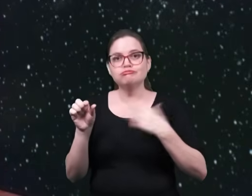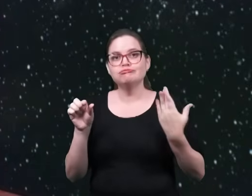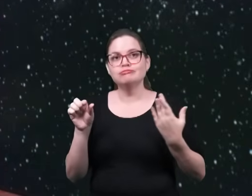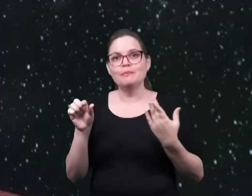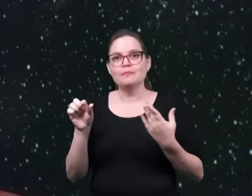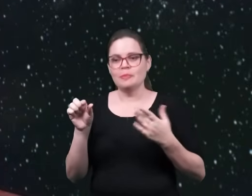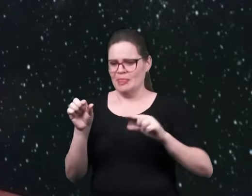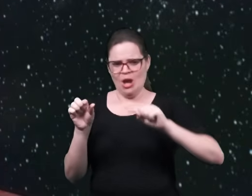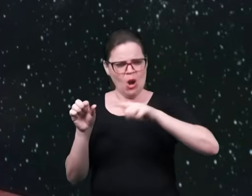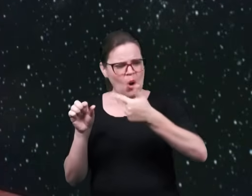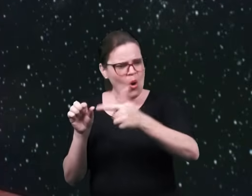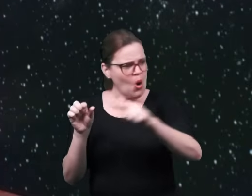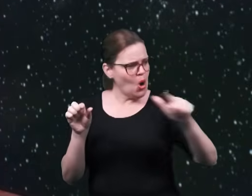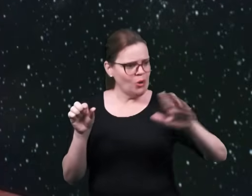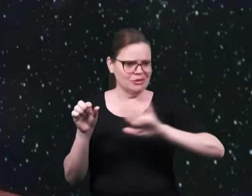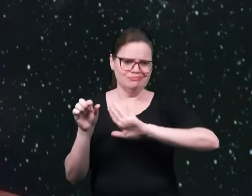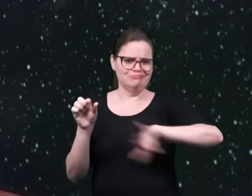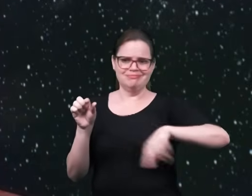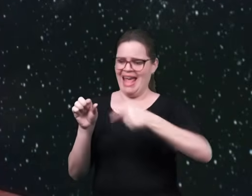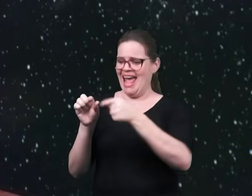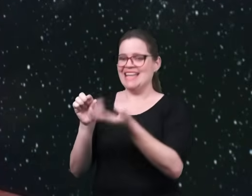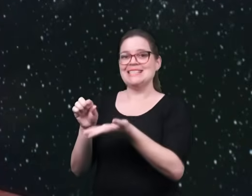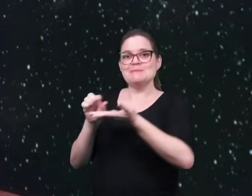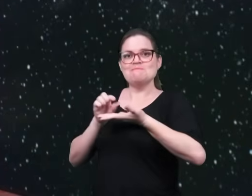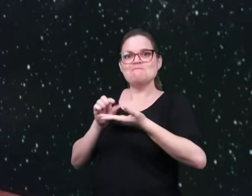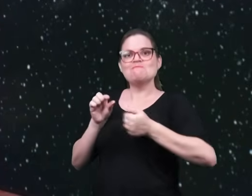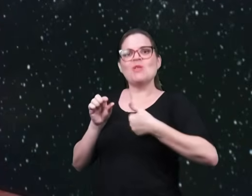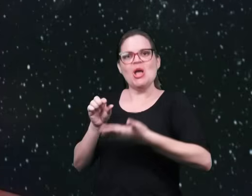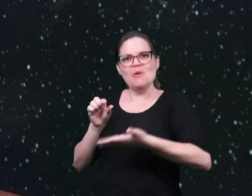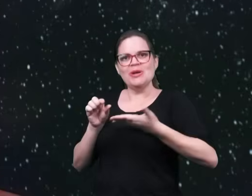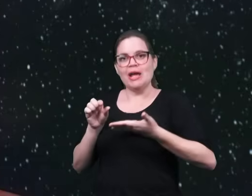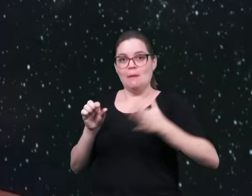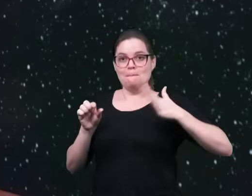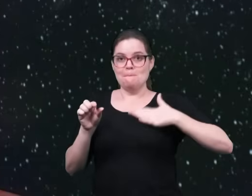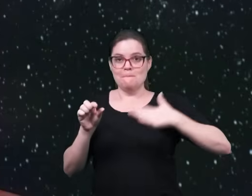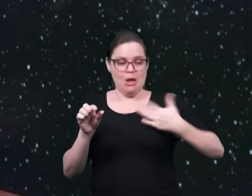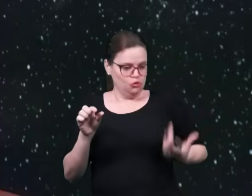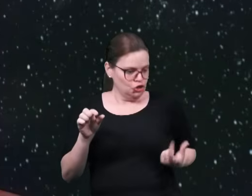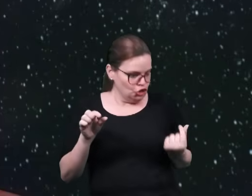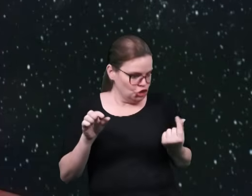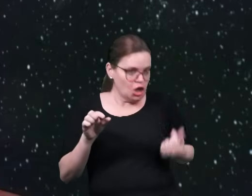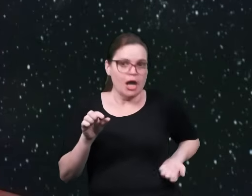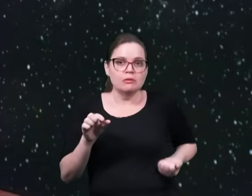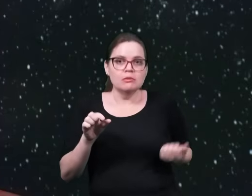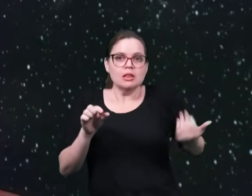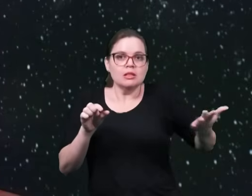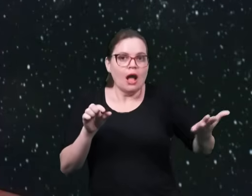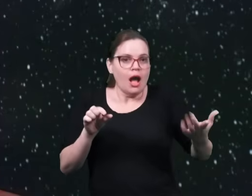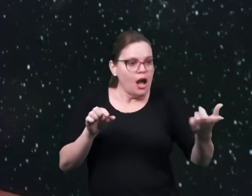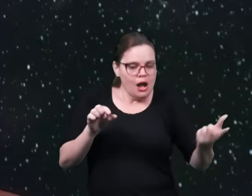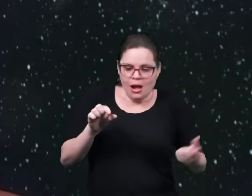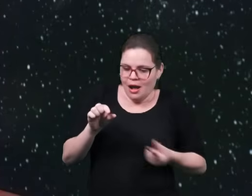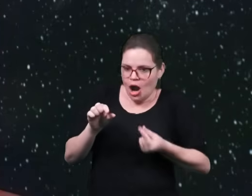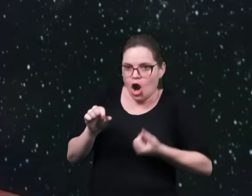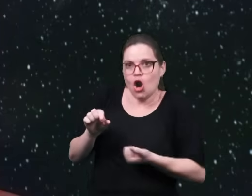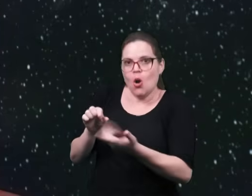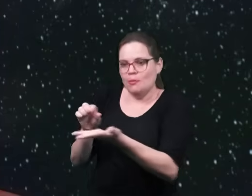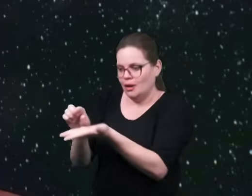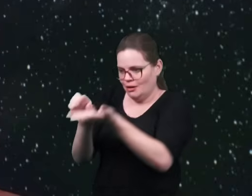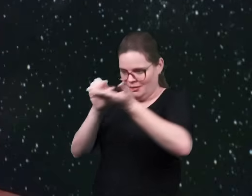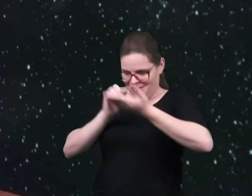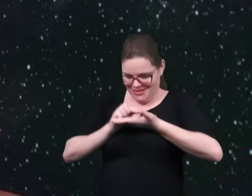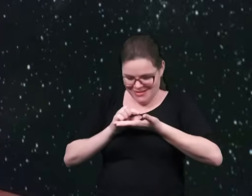mais nada, ele só quer aquela pérola. Ele se desfaz de tudo, ou seja, é a profecia